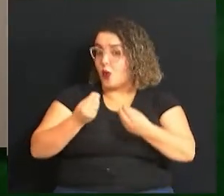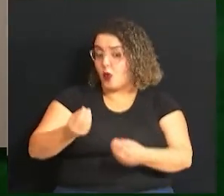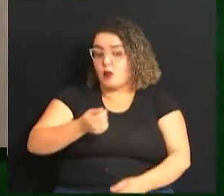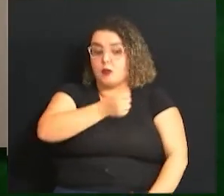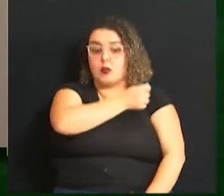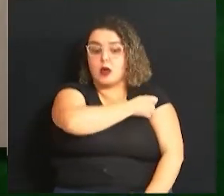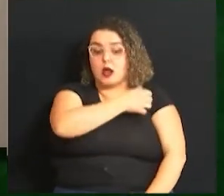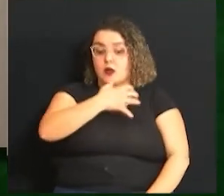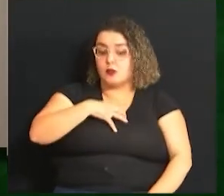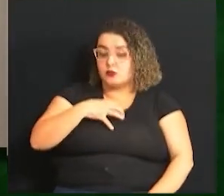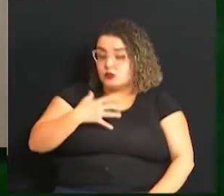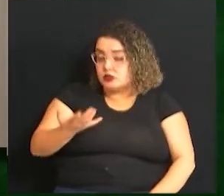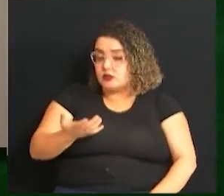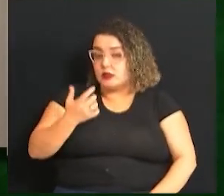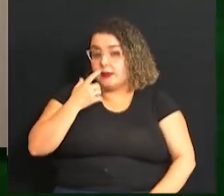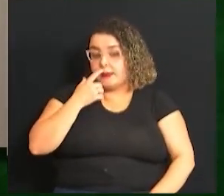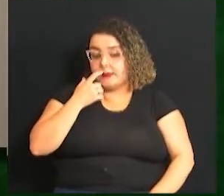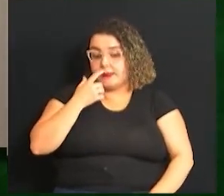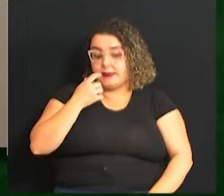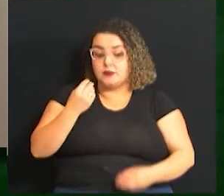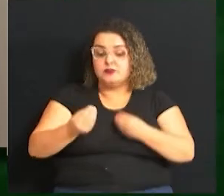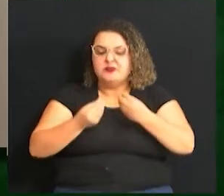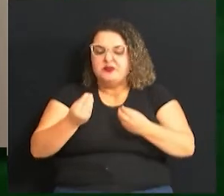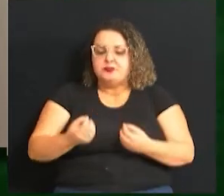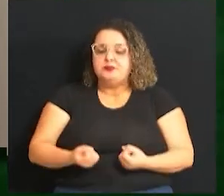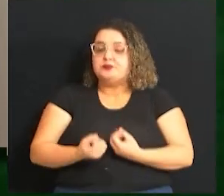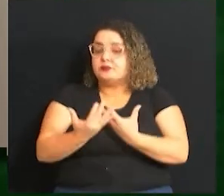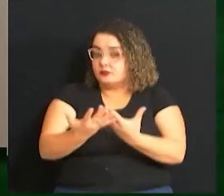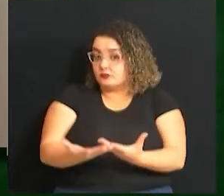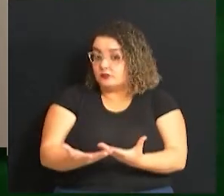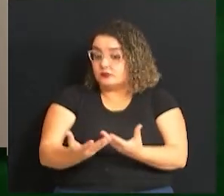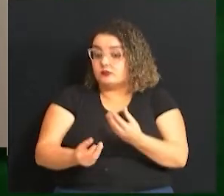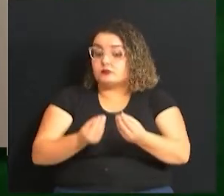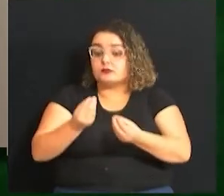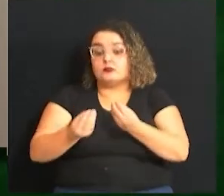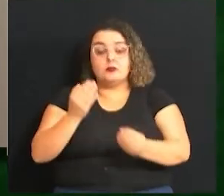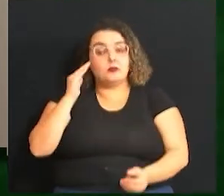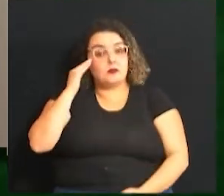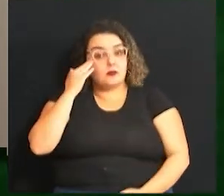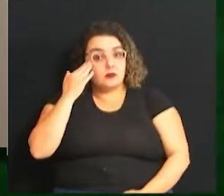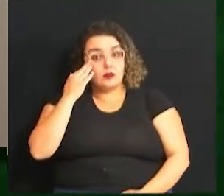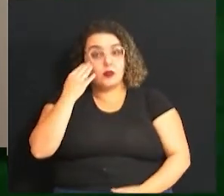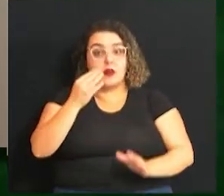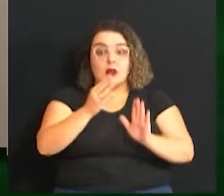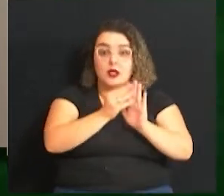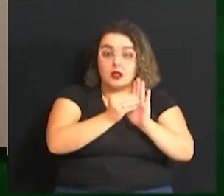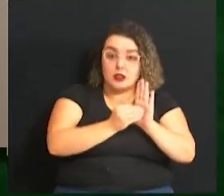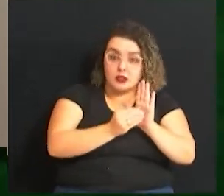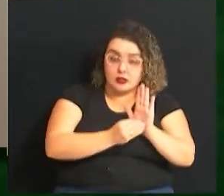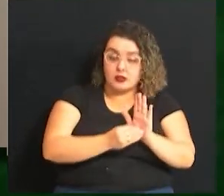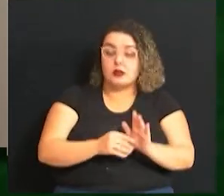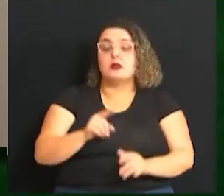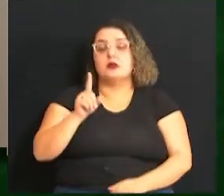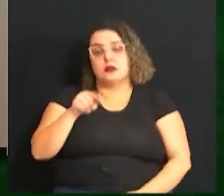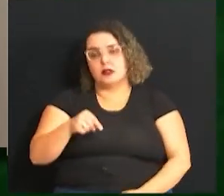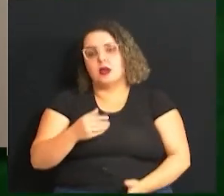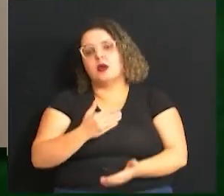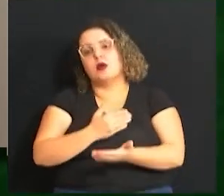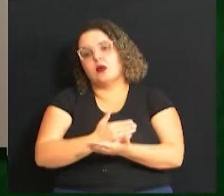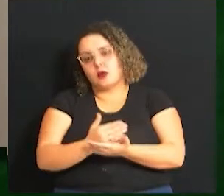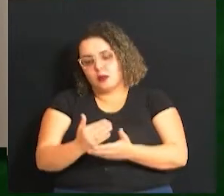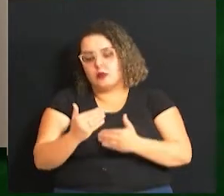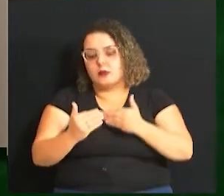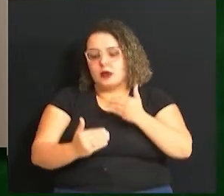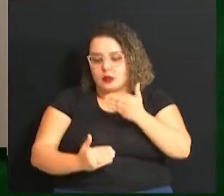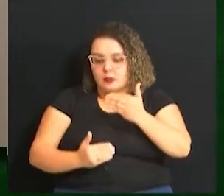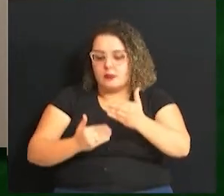vivência de que forma o aluno se sente, como ele se expressa, de que maneira que ele está entendendo aquele conteúdo. E a partir